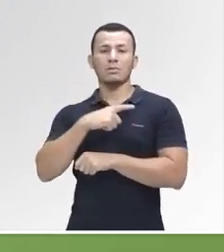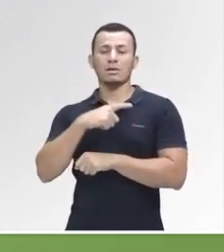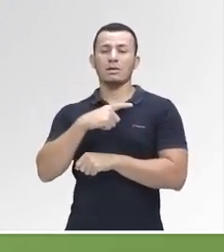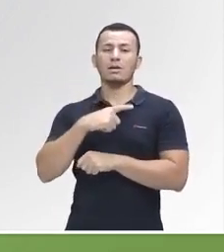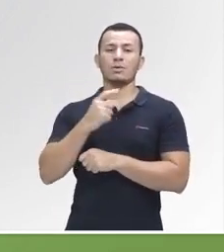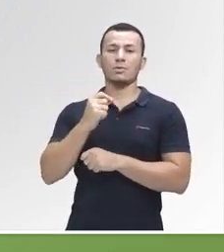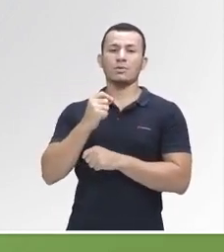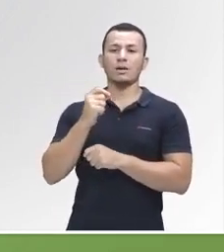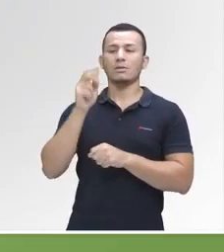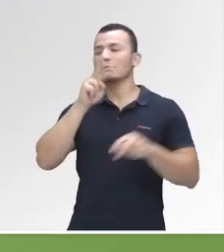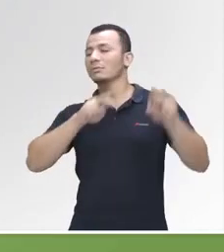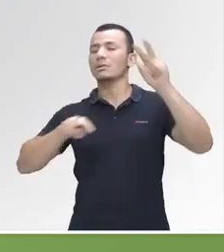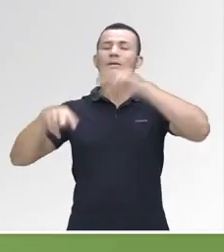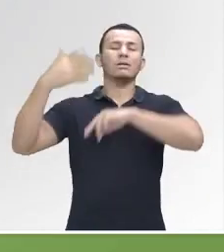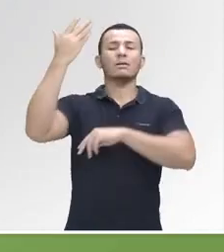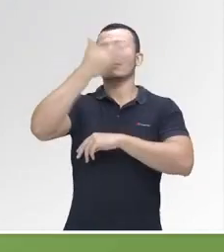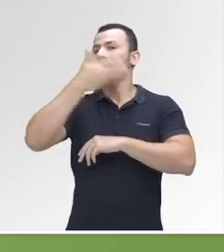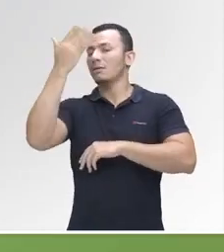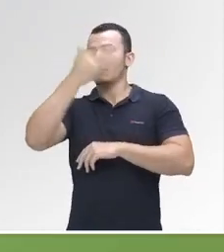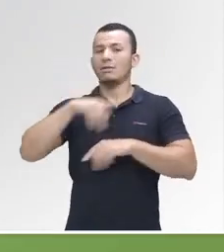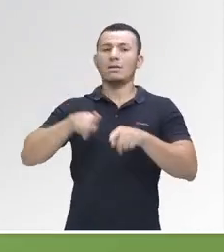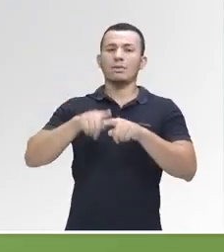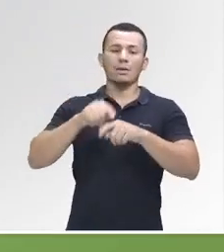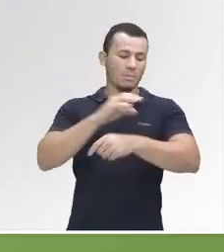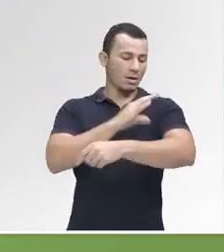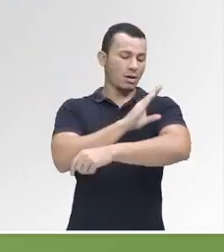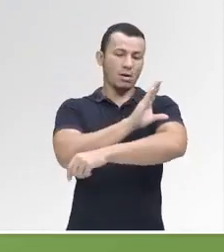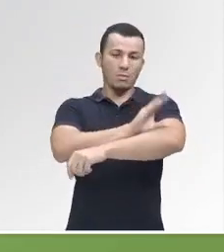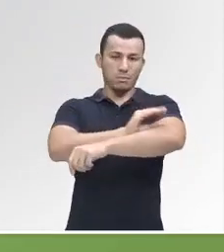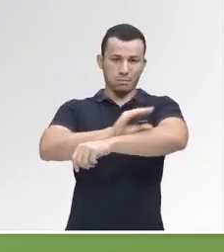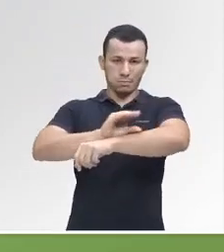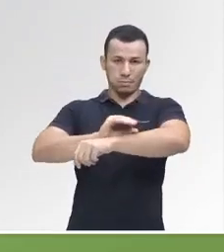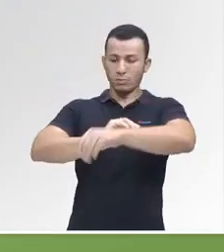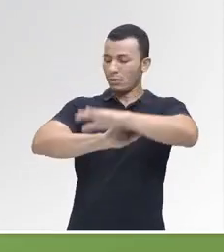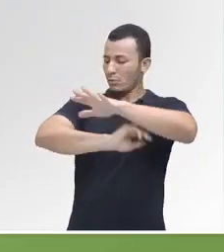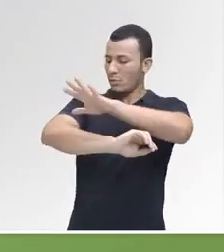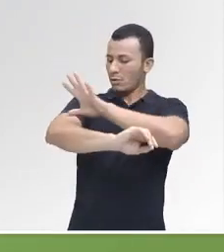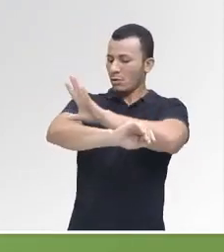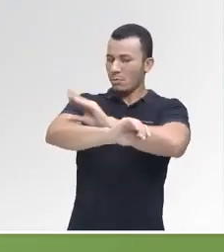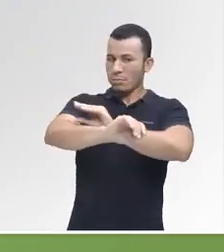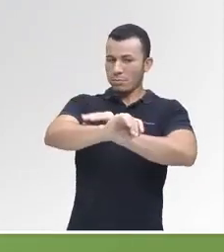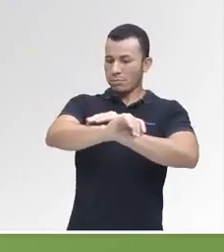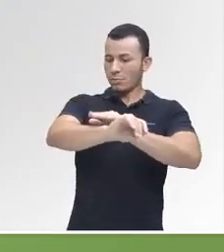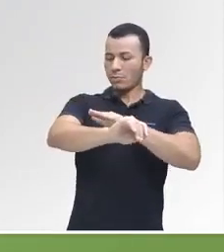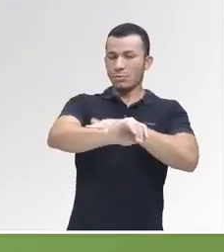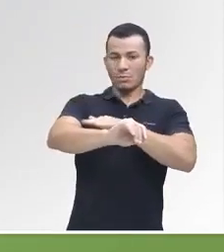de espaço e também os seus músculos começam a...